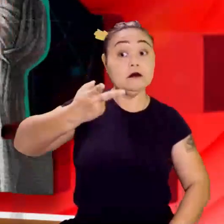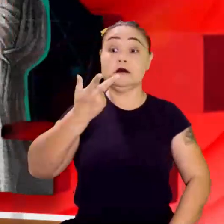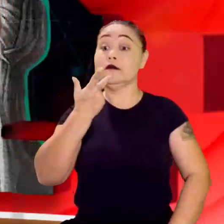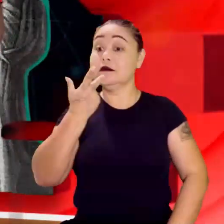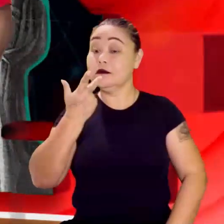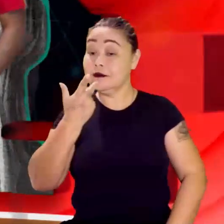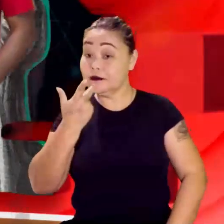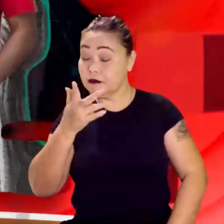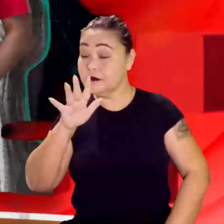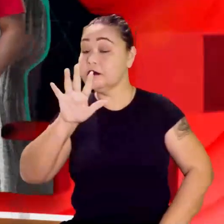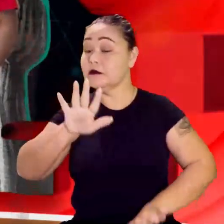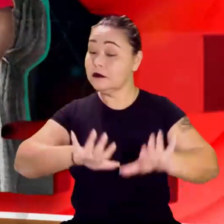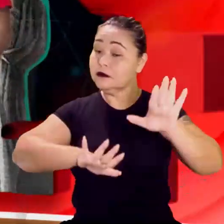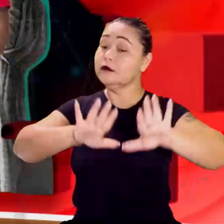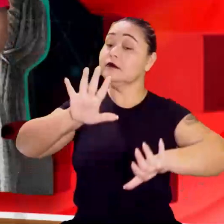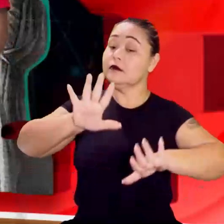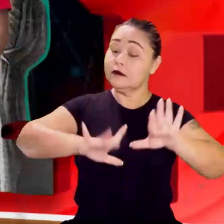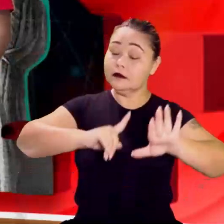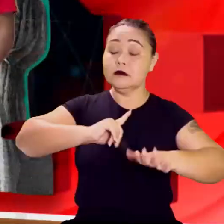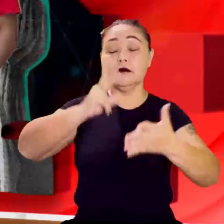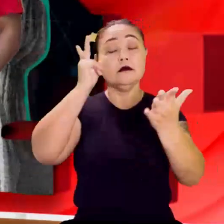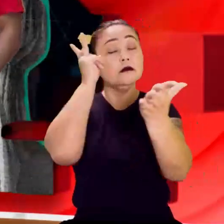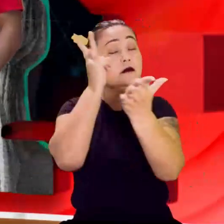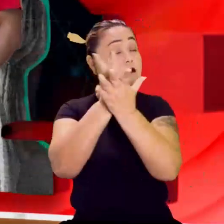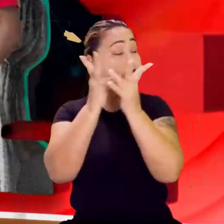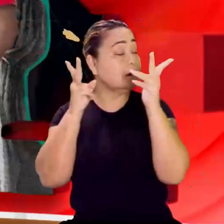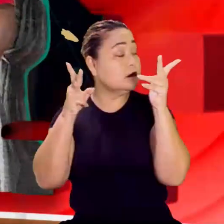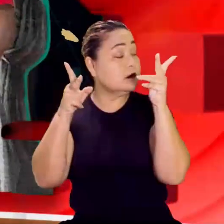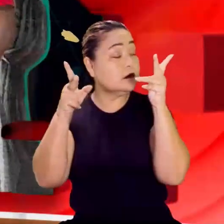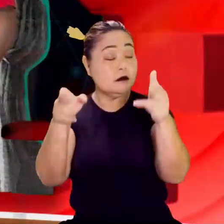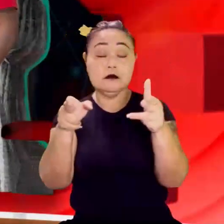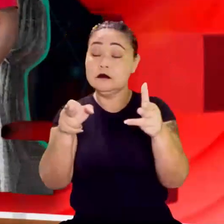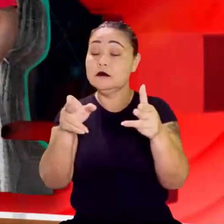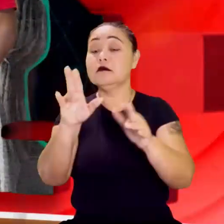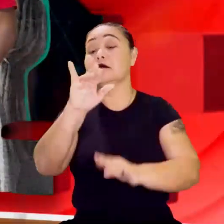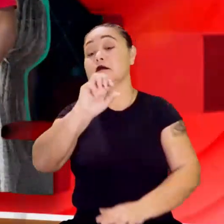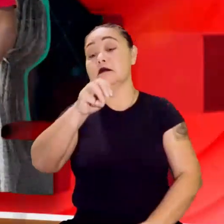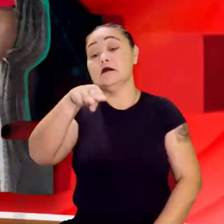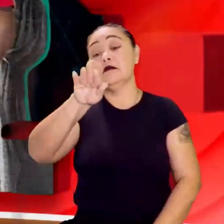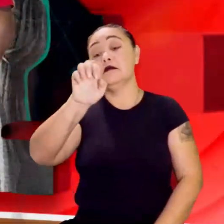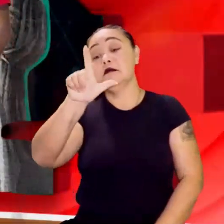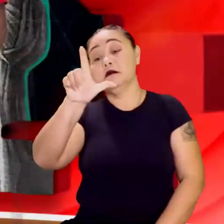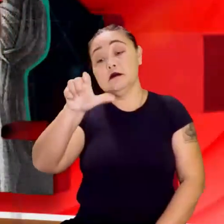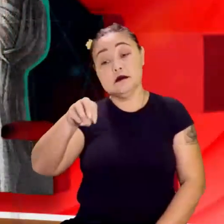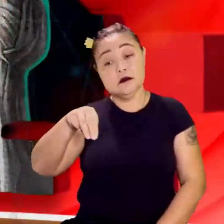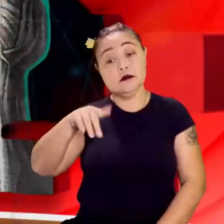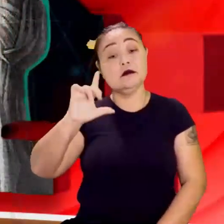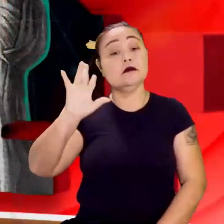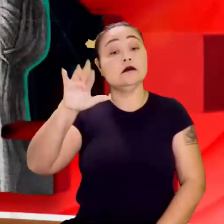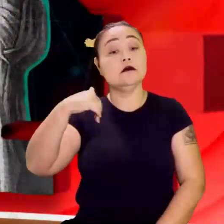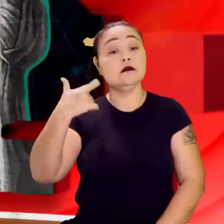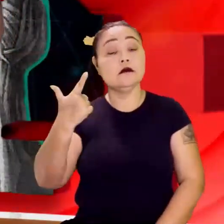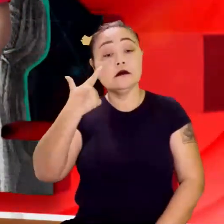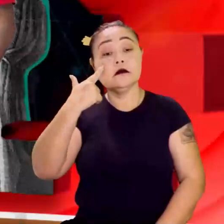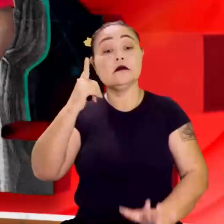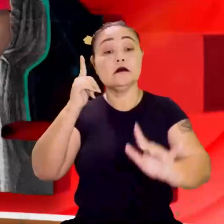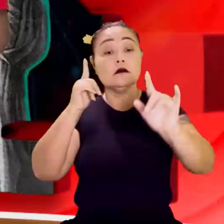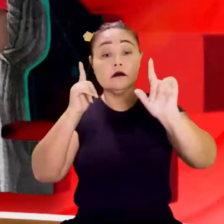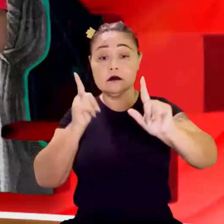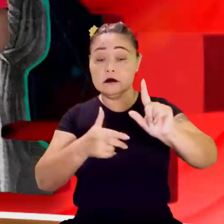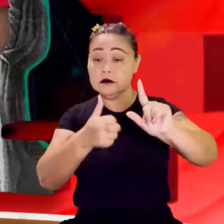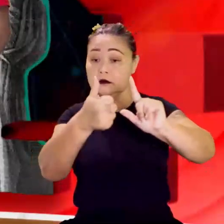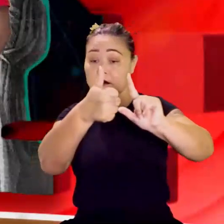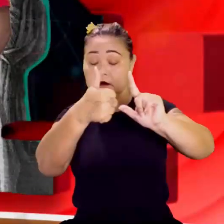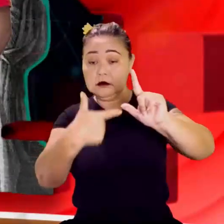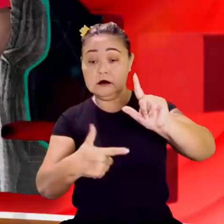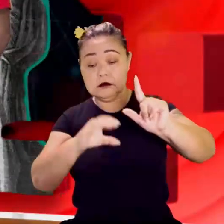já disse algumas vezes que é a mesma coisa, é a nossa imagem, certo? Certo. Aqui, a base 1 sobre 2. Quanto